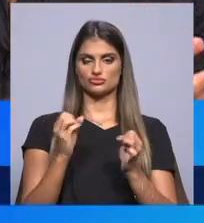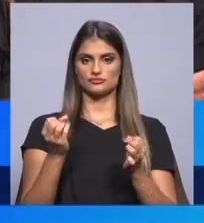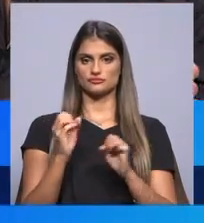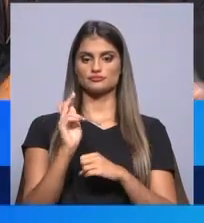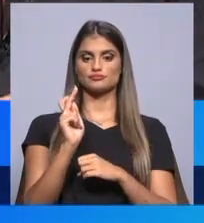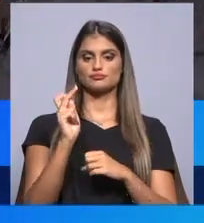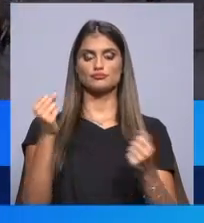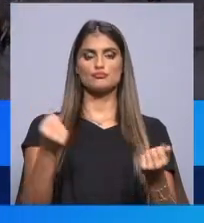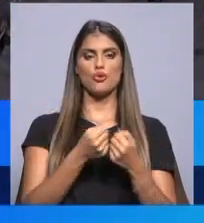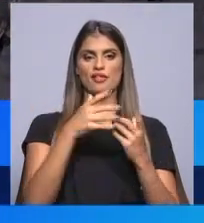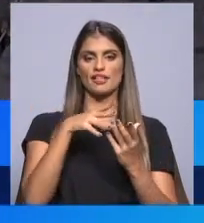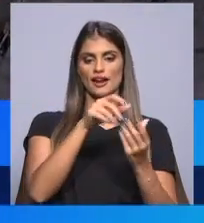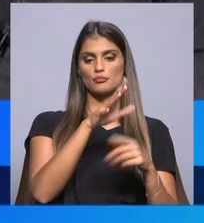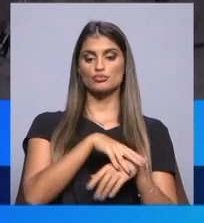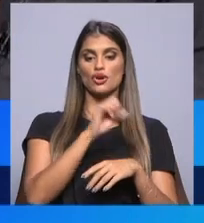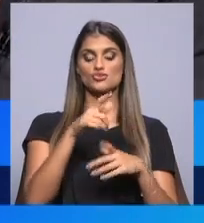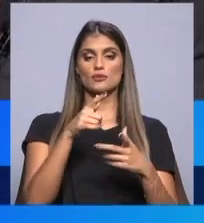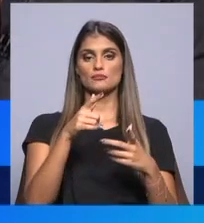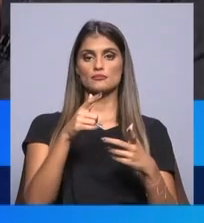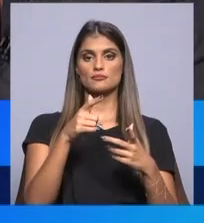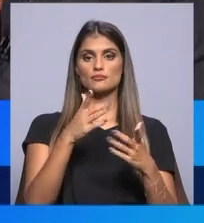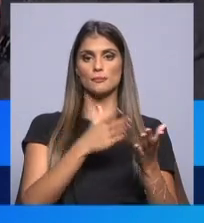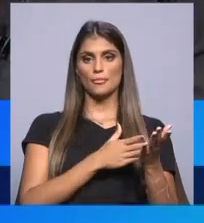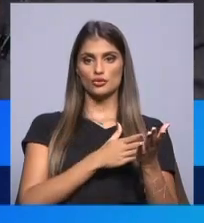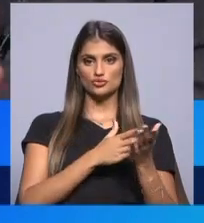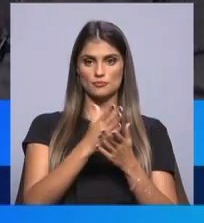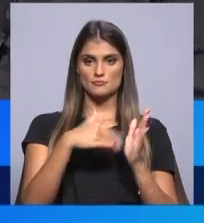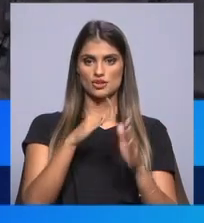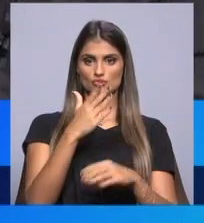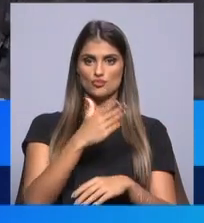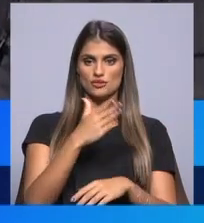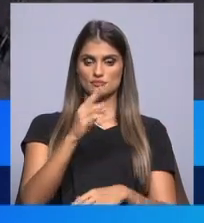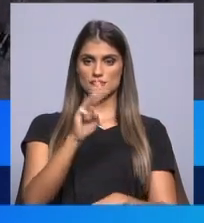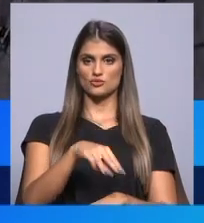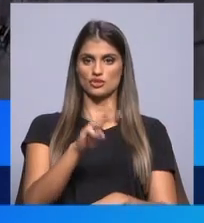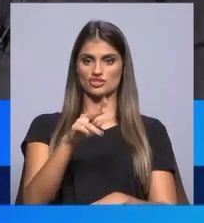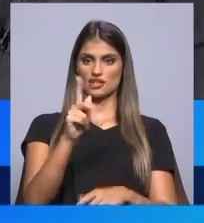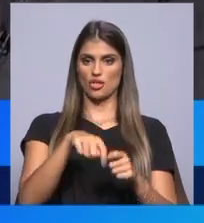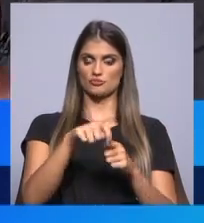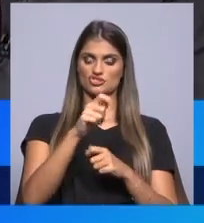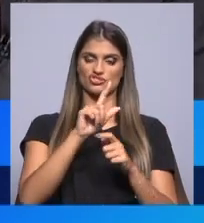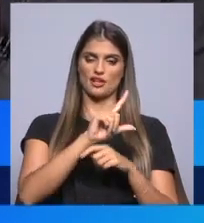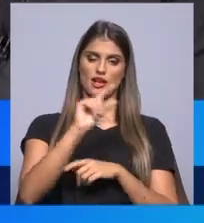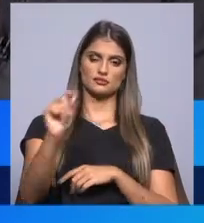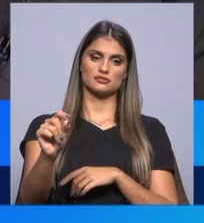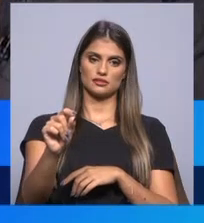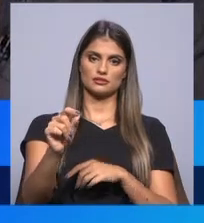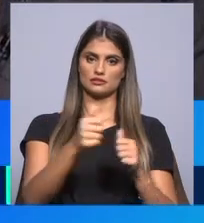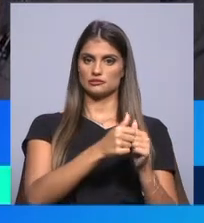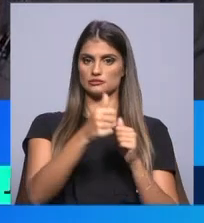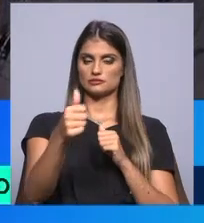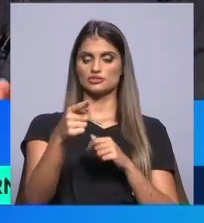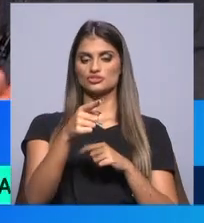chegar à Terra devido a este impacto. Não, continua a mais de 11 milhões de quilómetros de distância de nós, mas estes resultados são